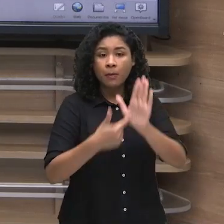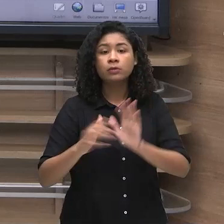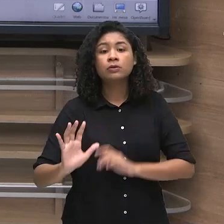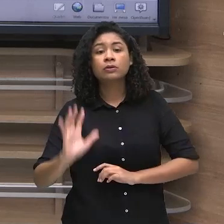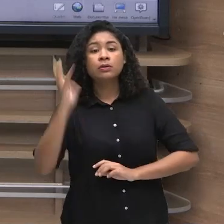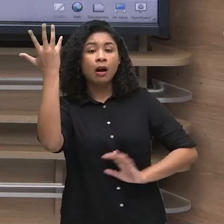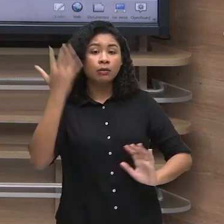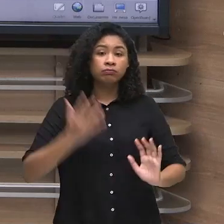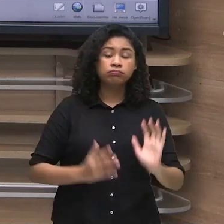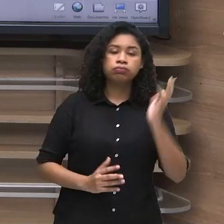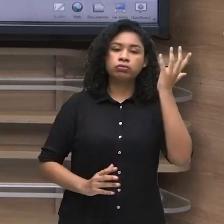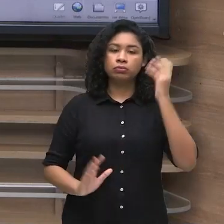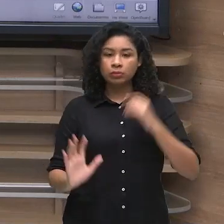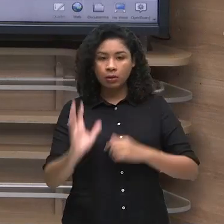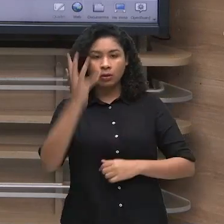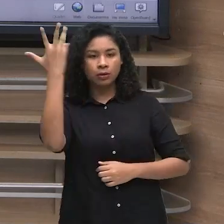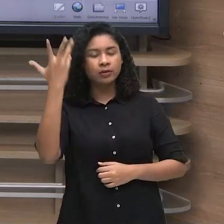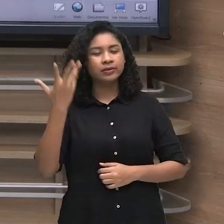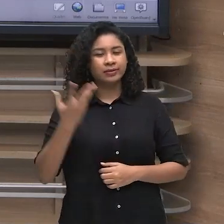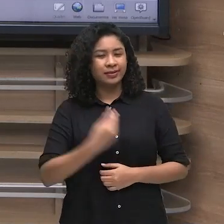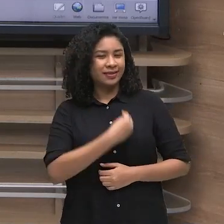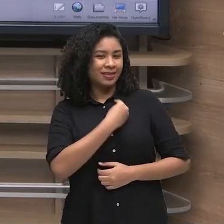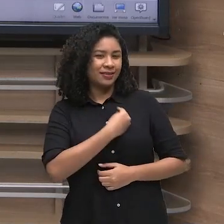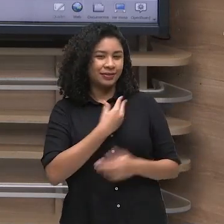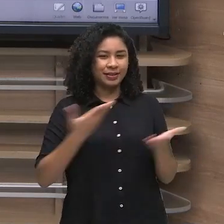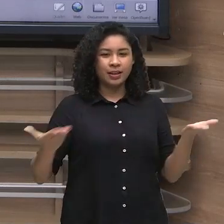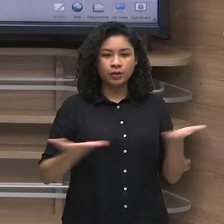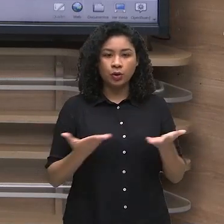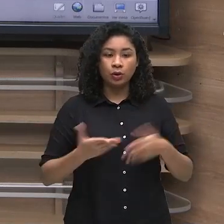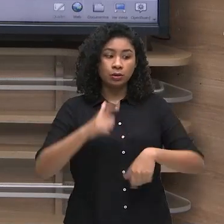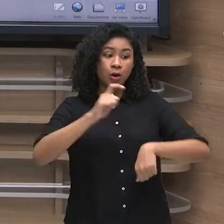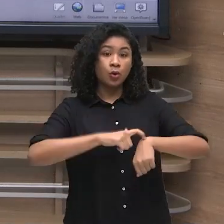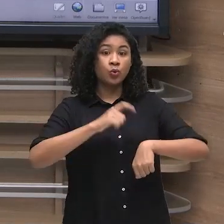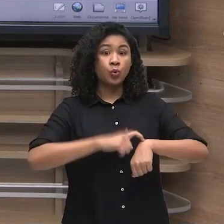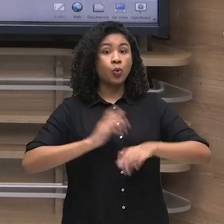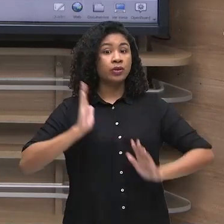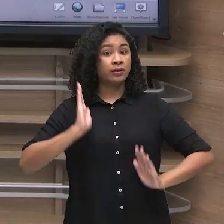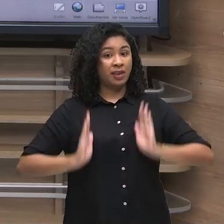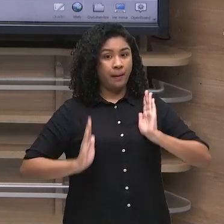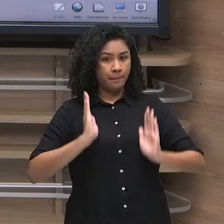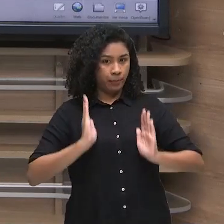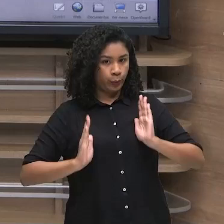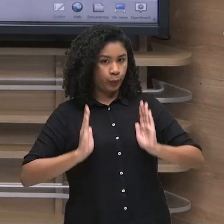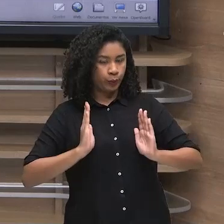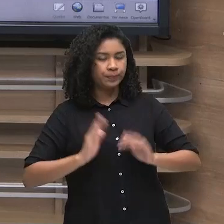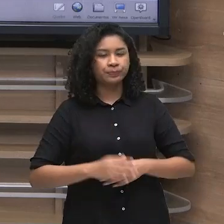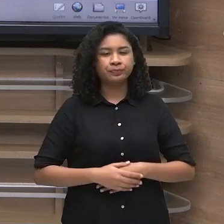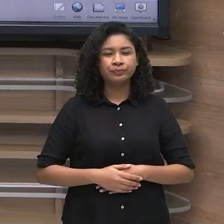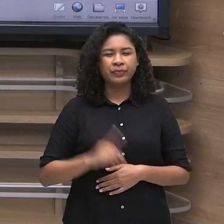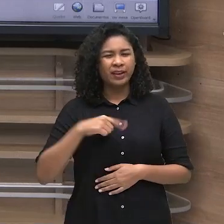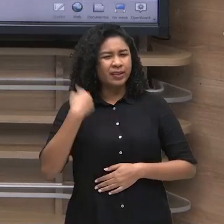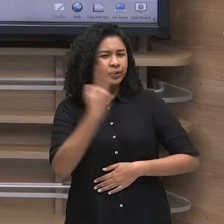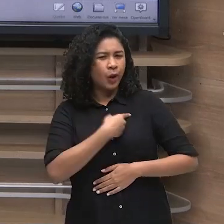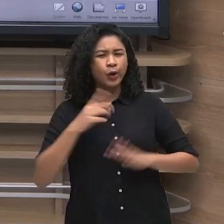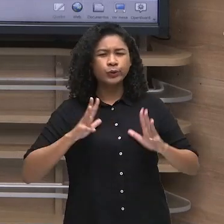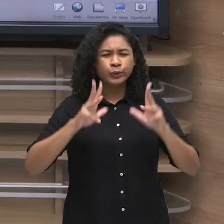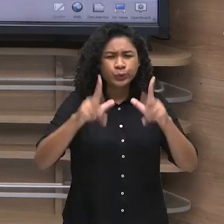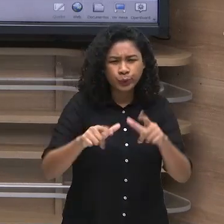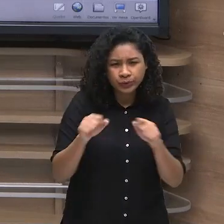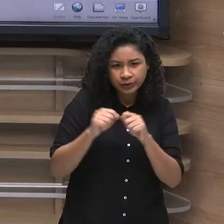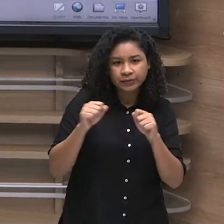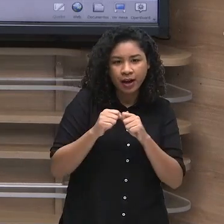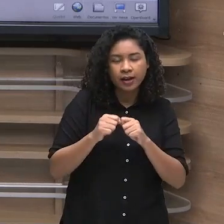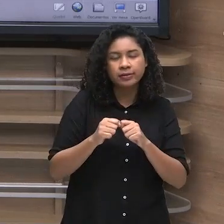eventos desse mundo, da nossa realidade, no tempo. Tudo que nós fazemos, e aliás, nós só podemos